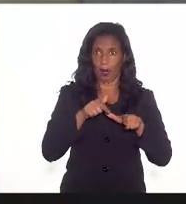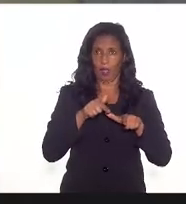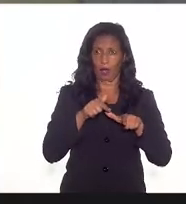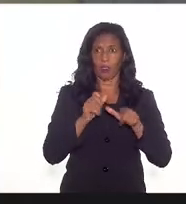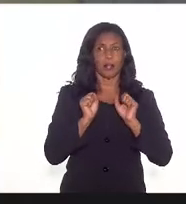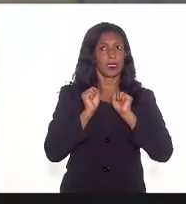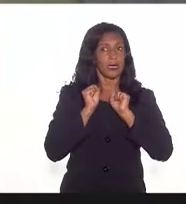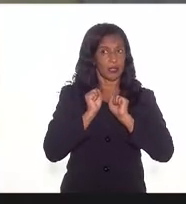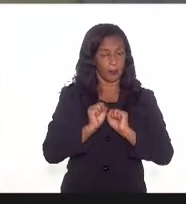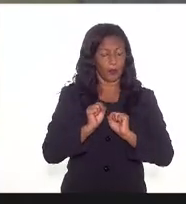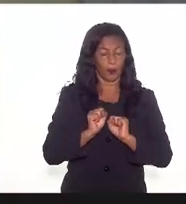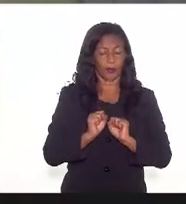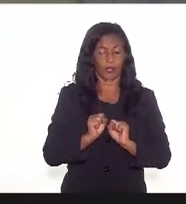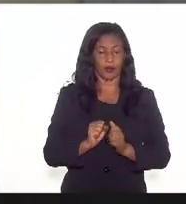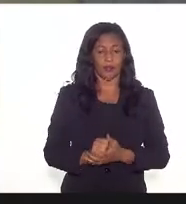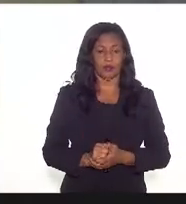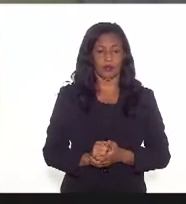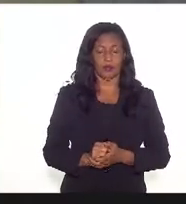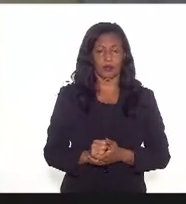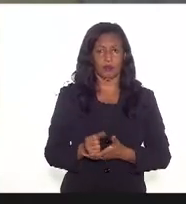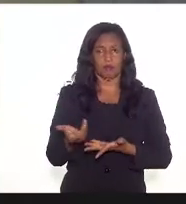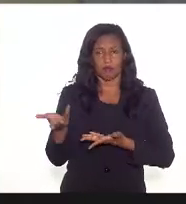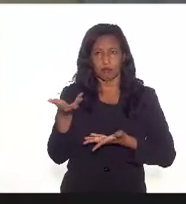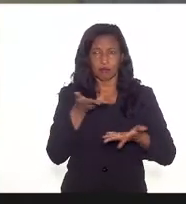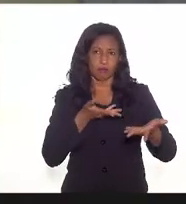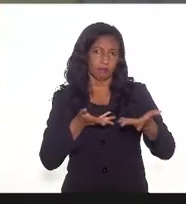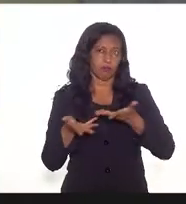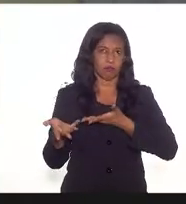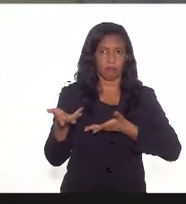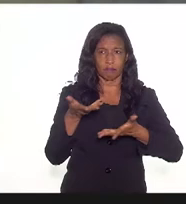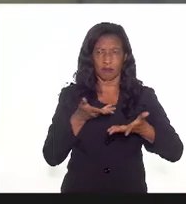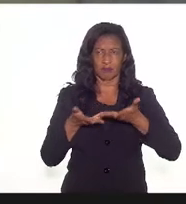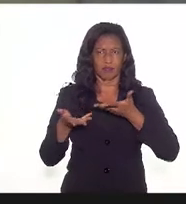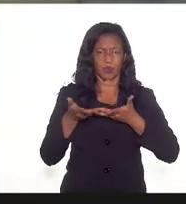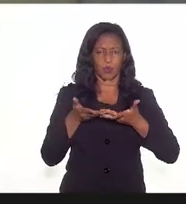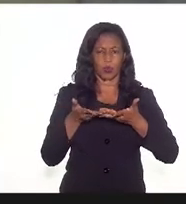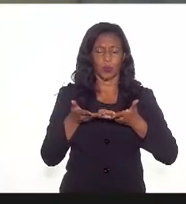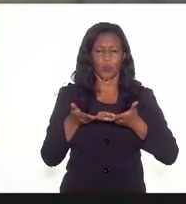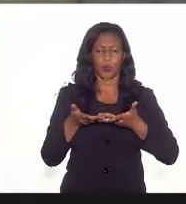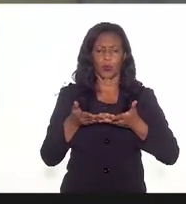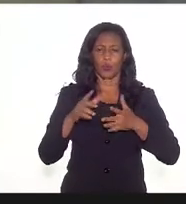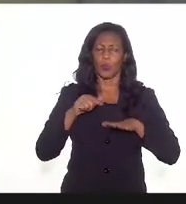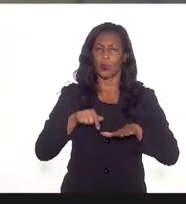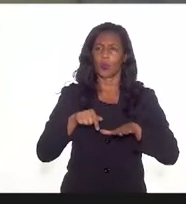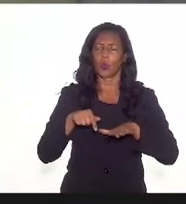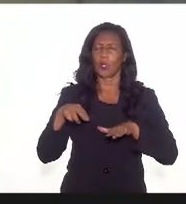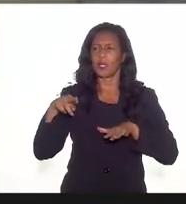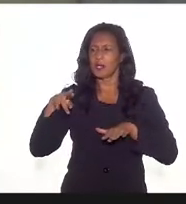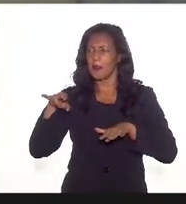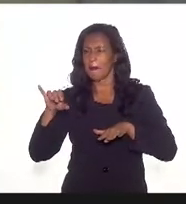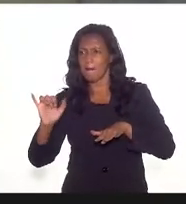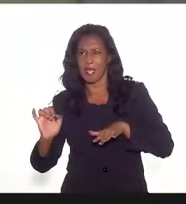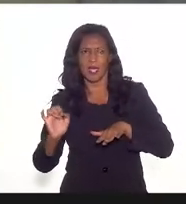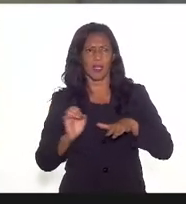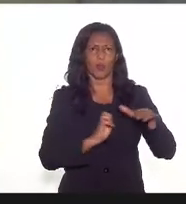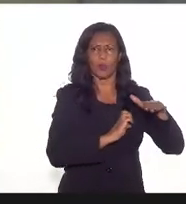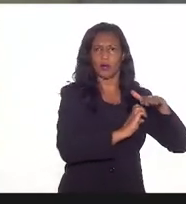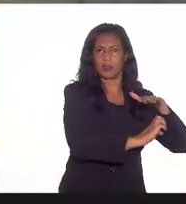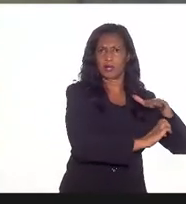pudesse estabelecer a relação com essa gama de MEIs e micros para